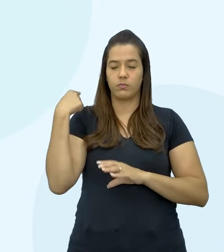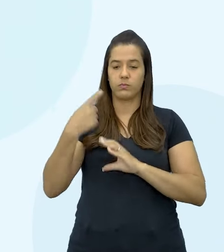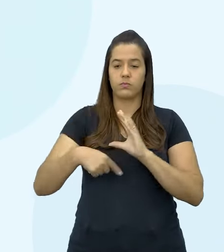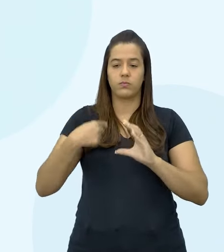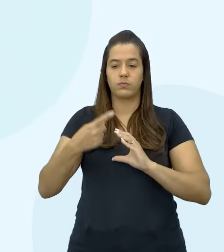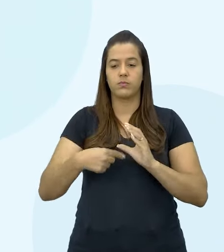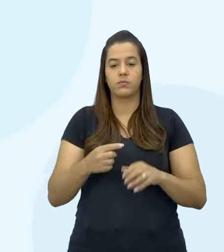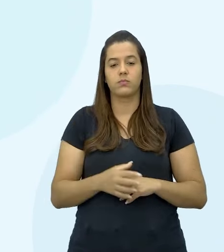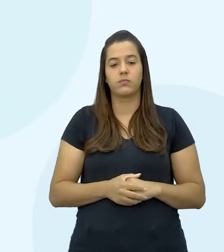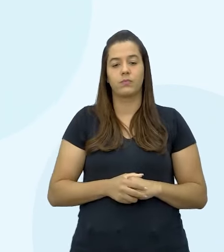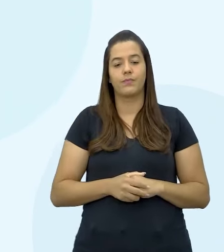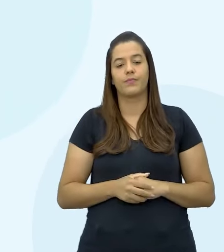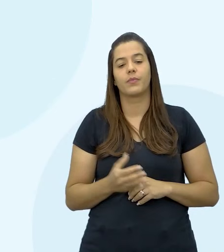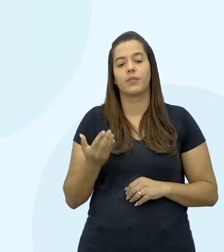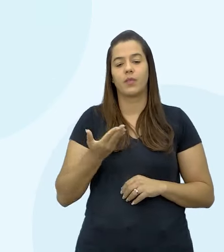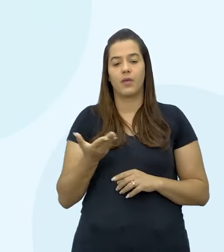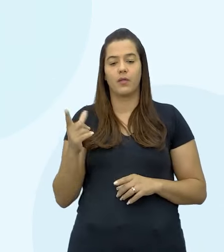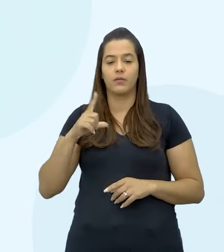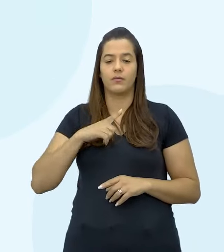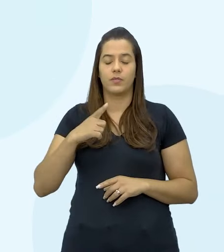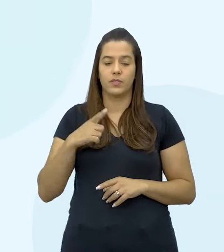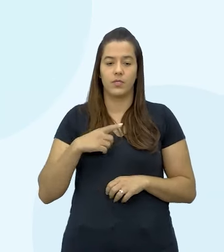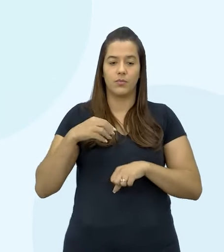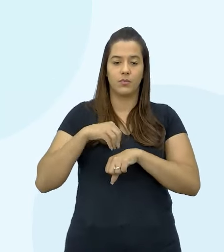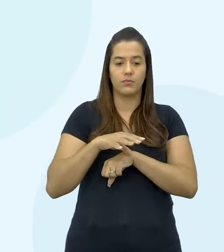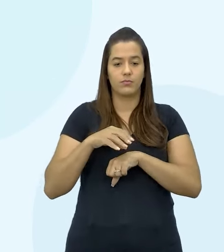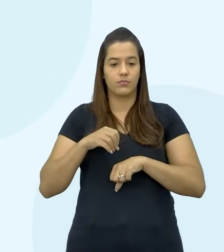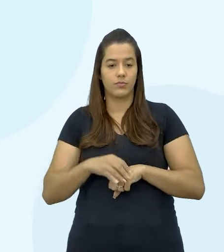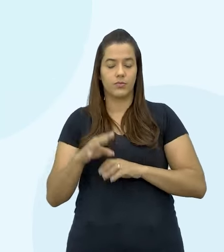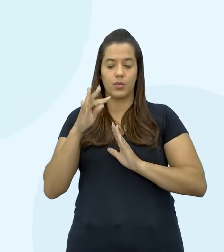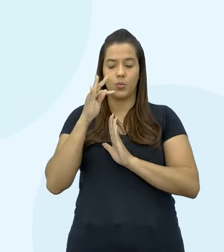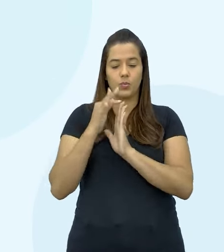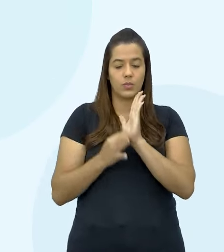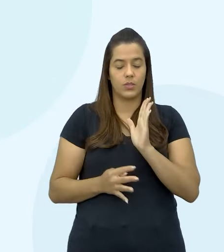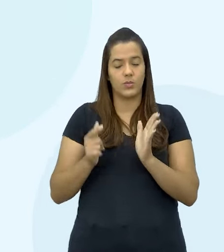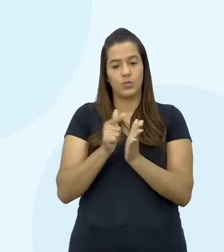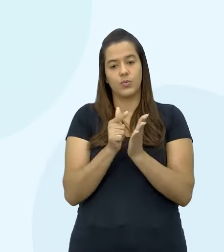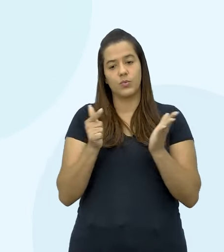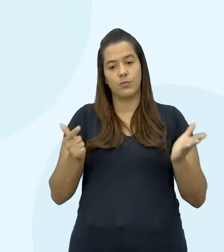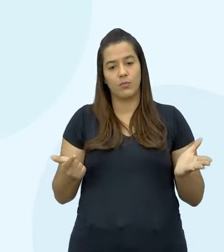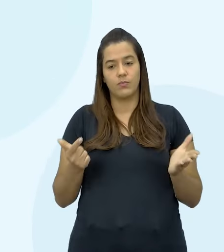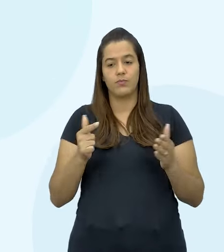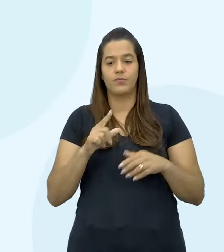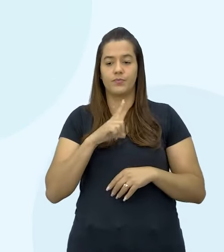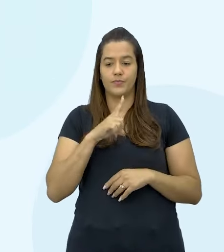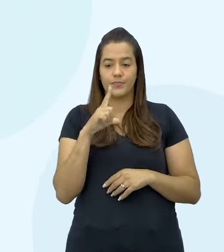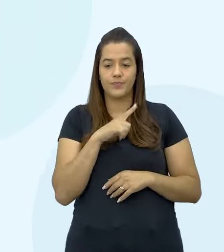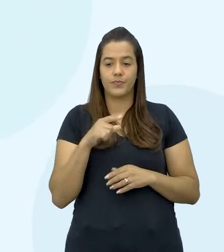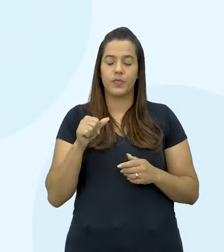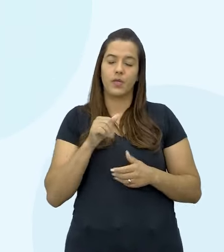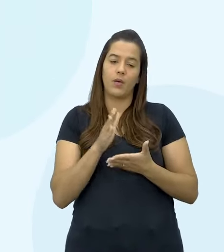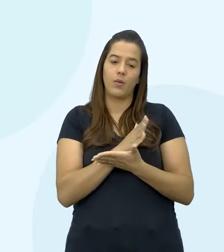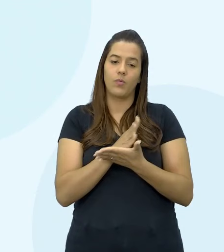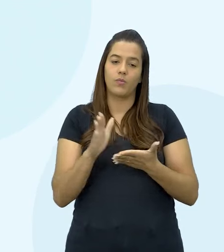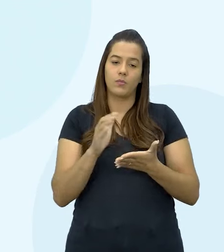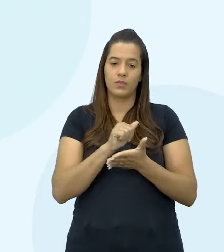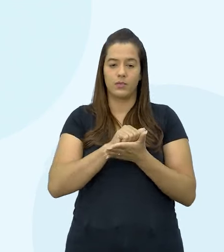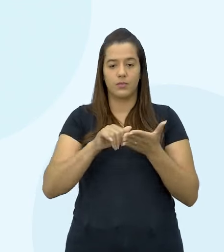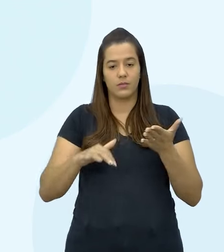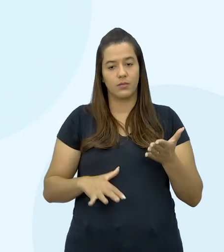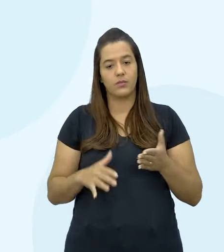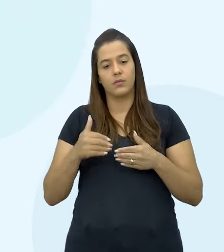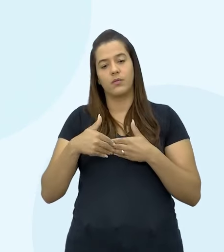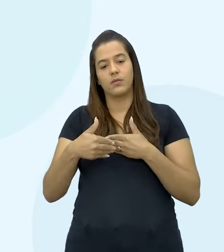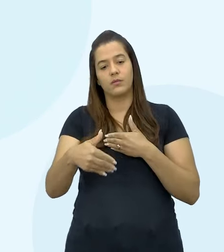A integração, ela vai ocorrer por meio da sugestão de um texto jornalístico para a atividade do componente que está ali,